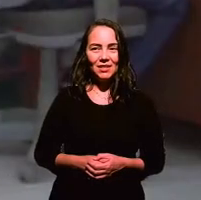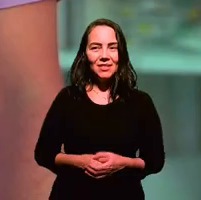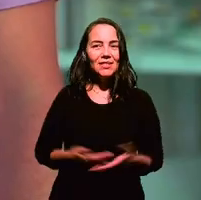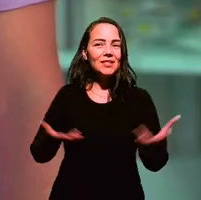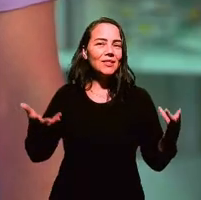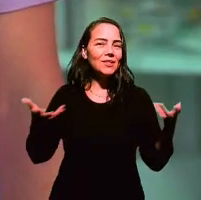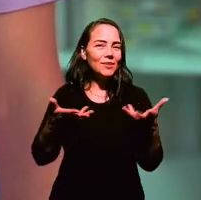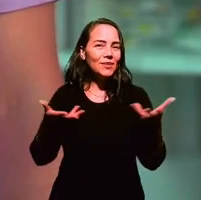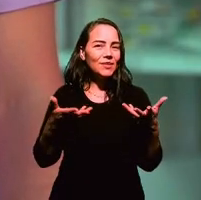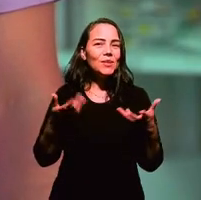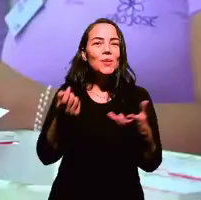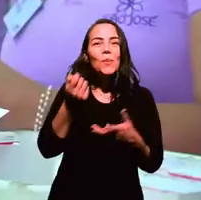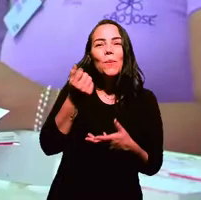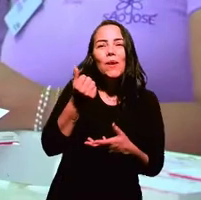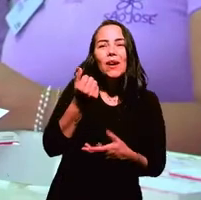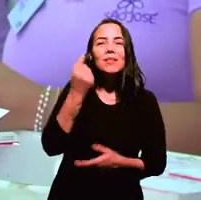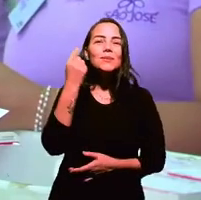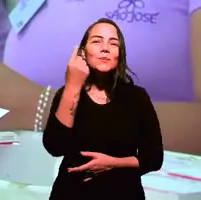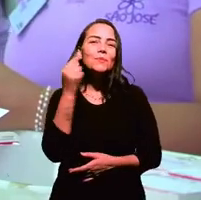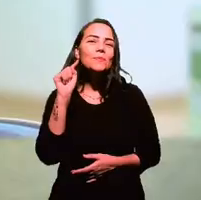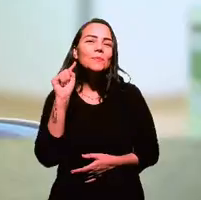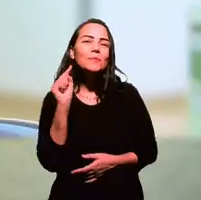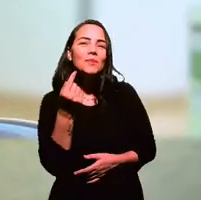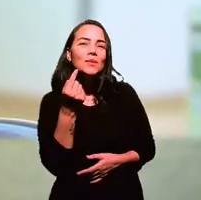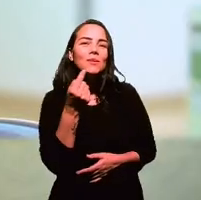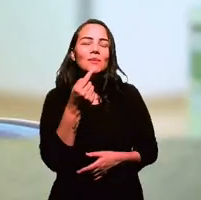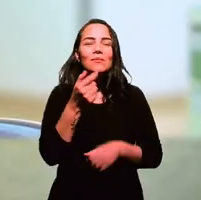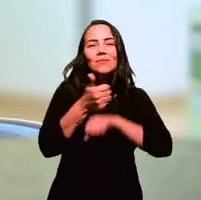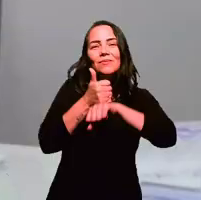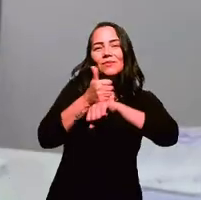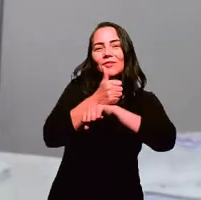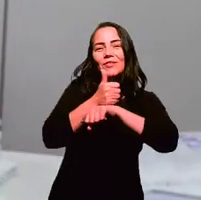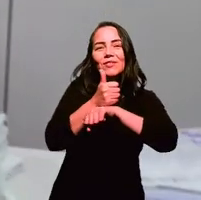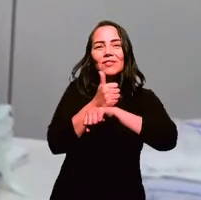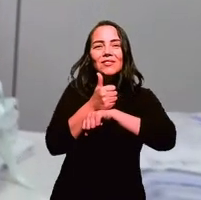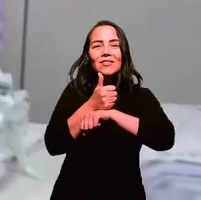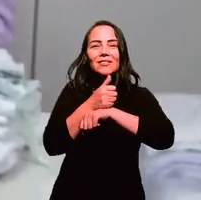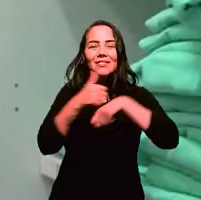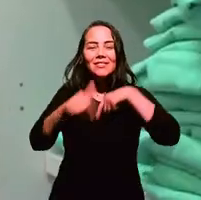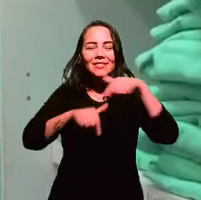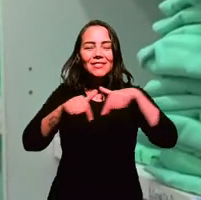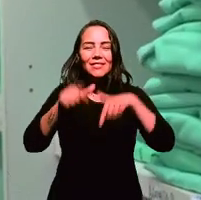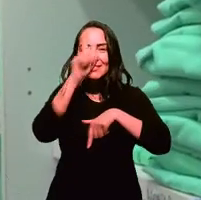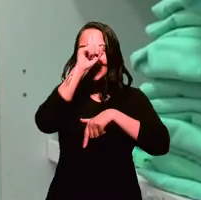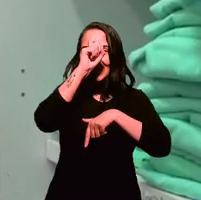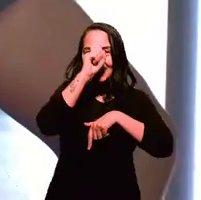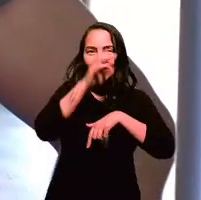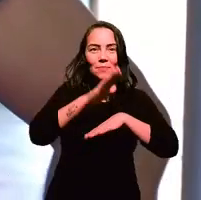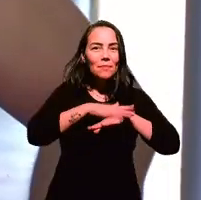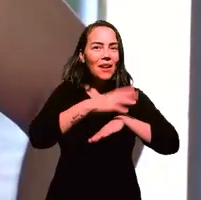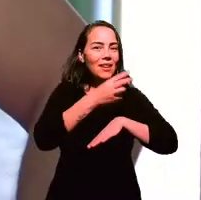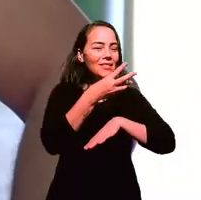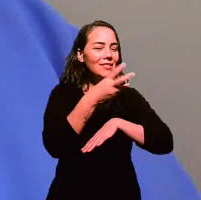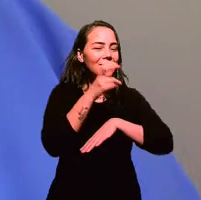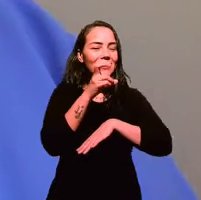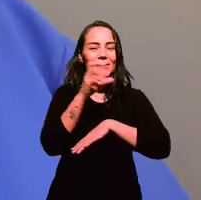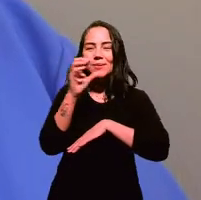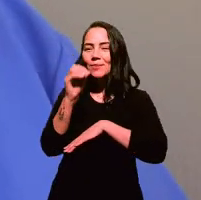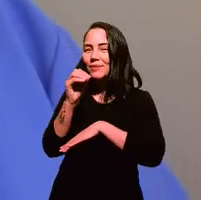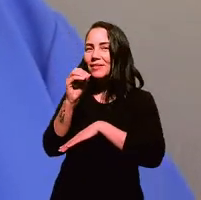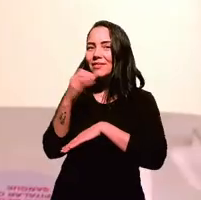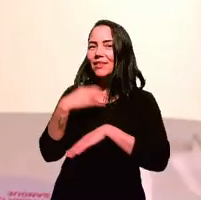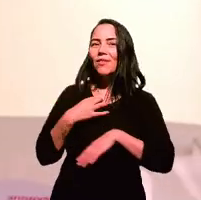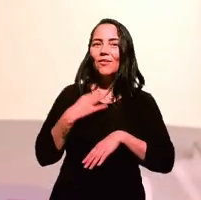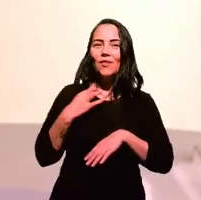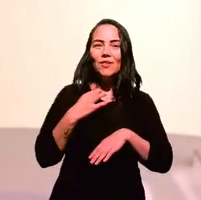Hoje somos em quase 1000 colaboradores, é uma equipe gigante. Com mais 350 voluntários,